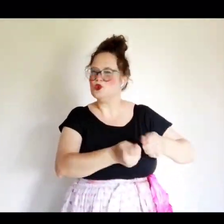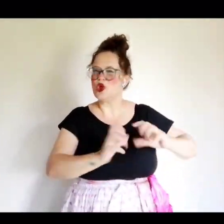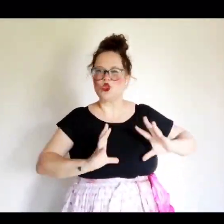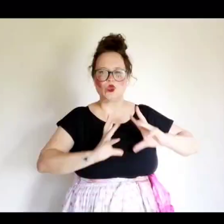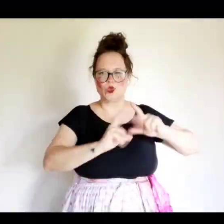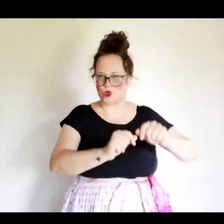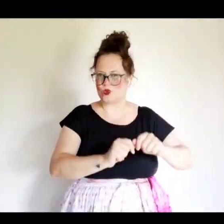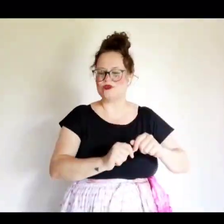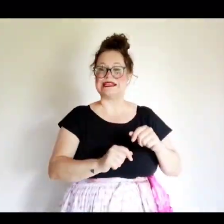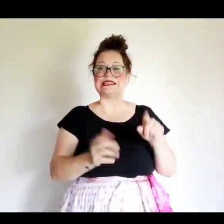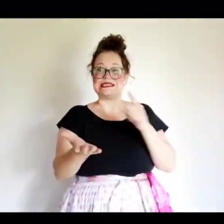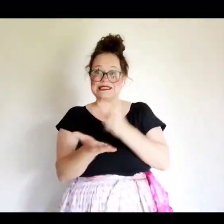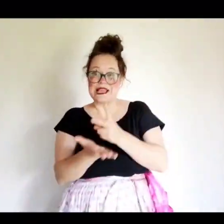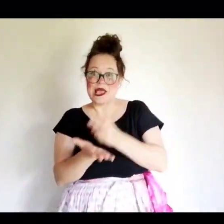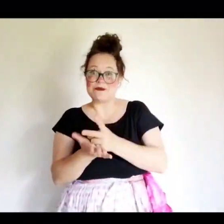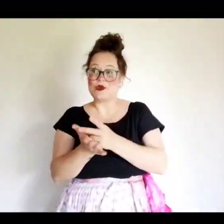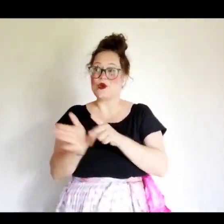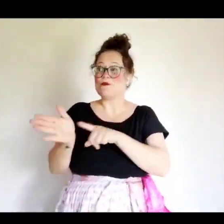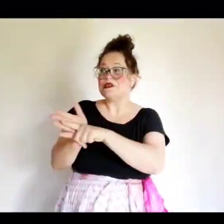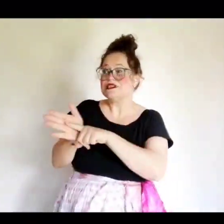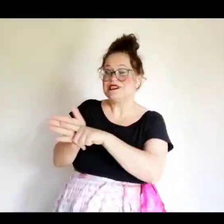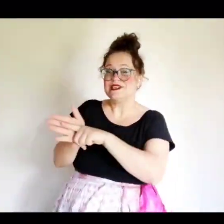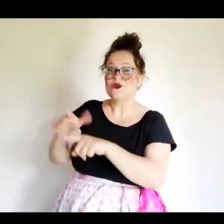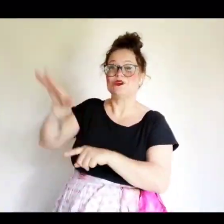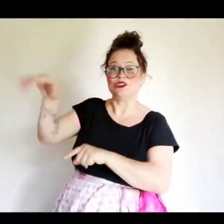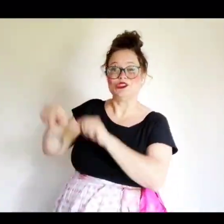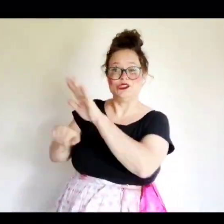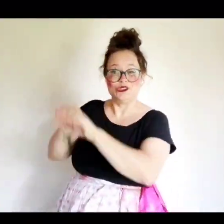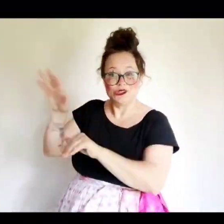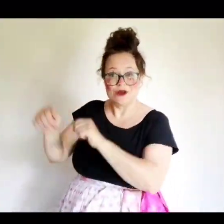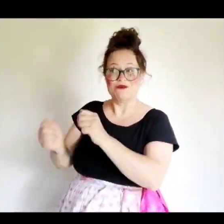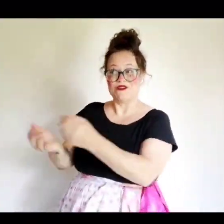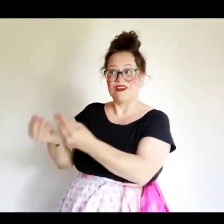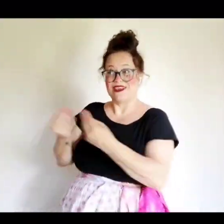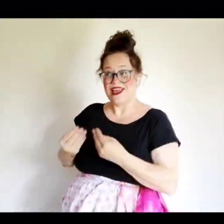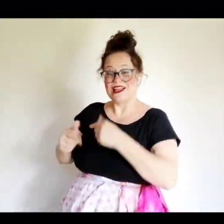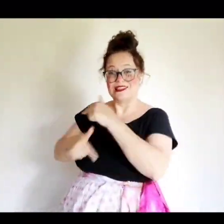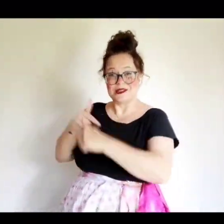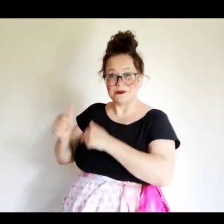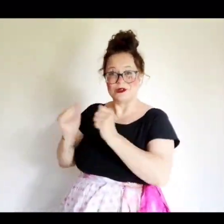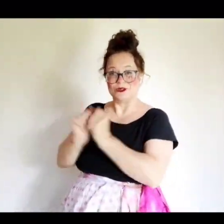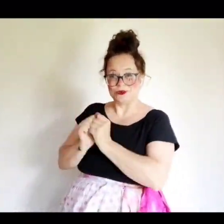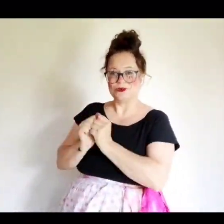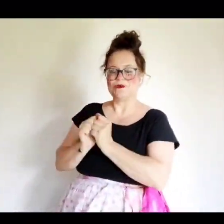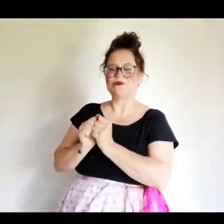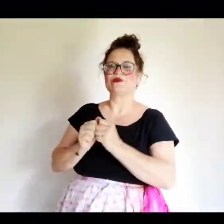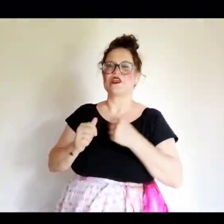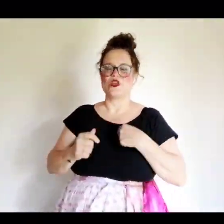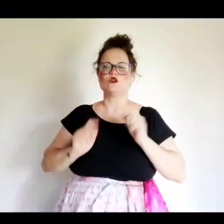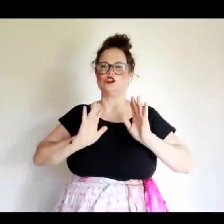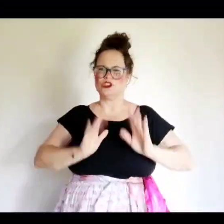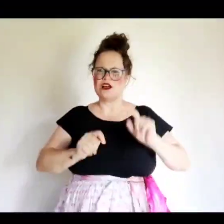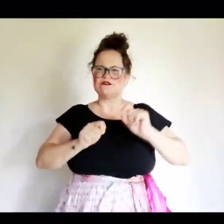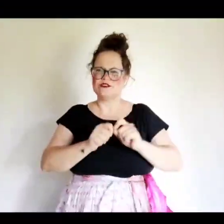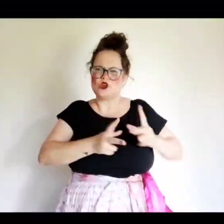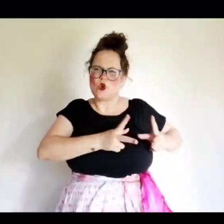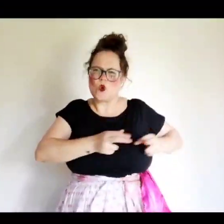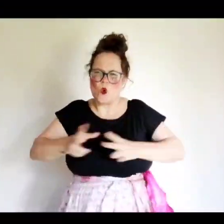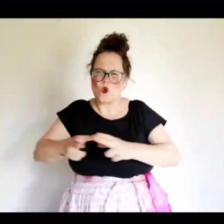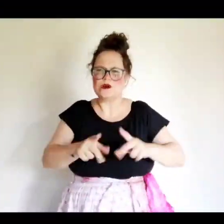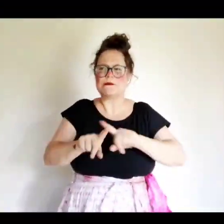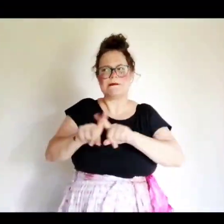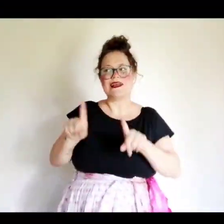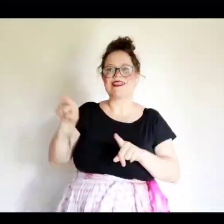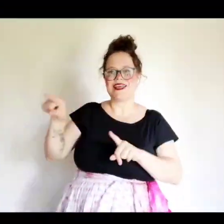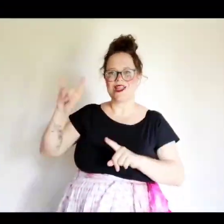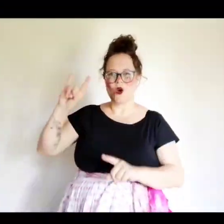ela nas minhas pesquisas também. Aí, antes dela vir, eu já fiz alguns cortes, né? Aí ela vem para fazer o acabamento e também